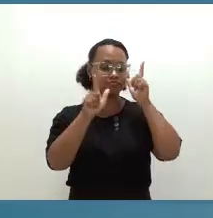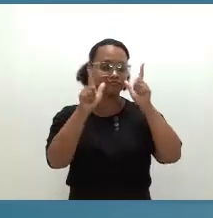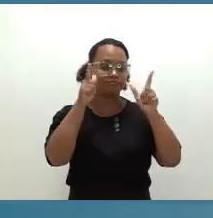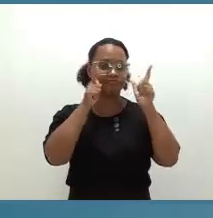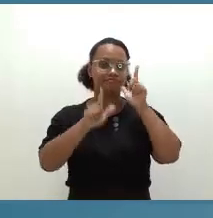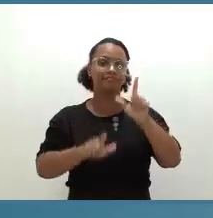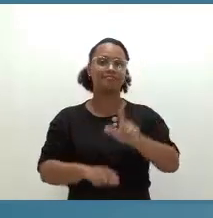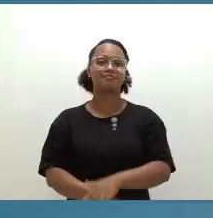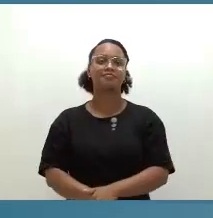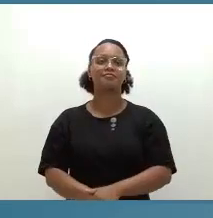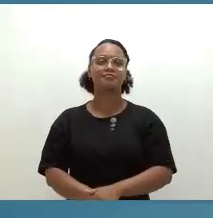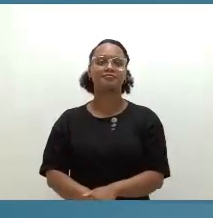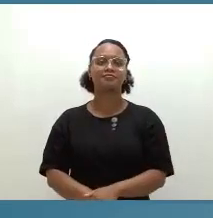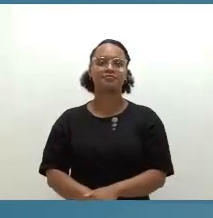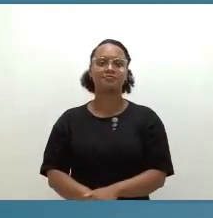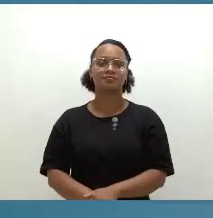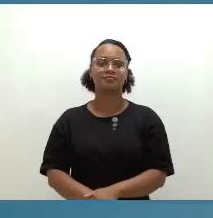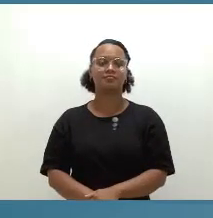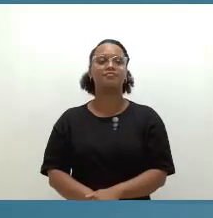e realmente